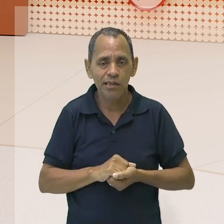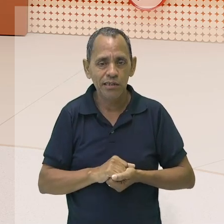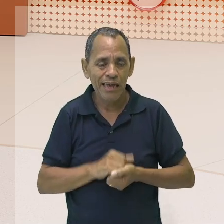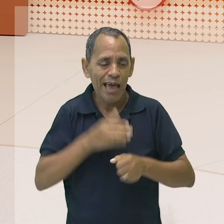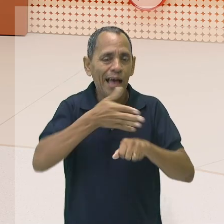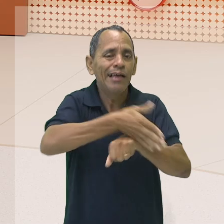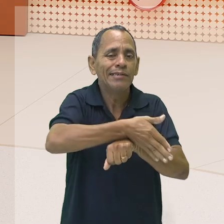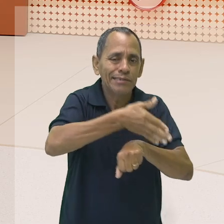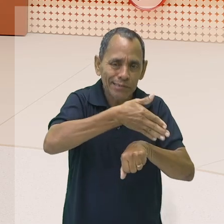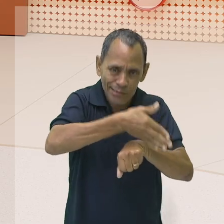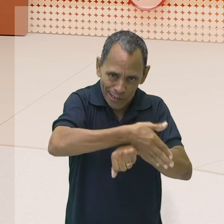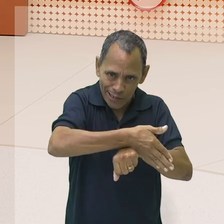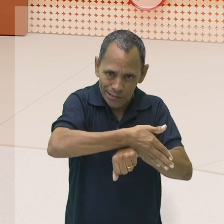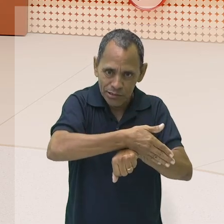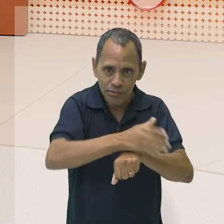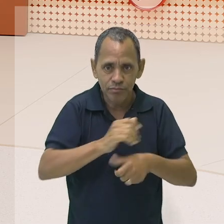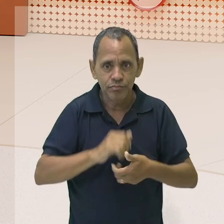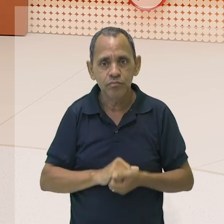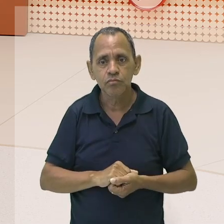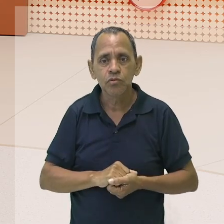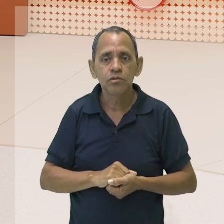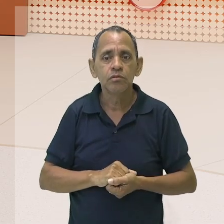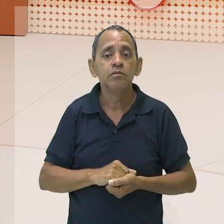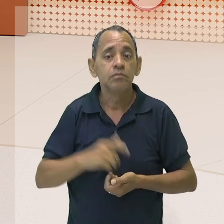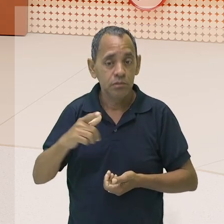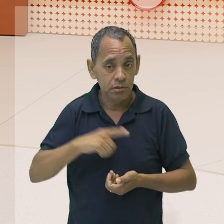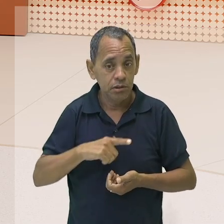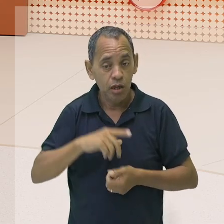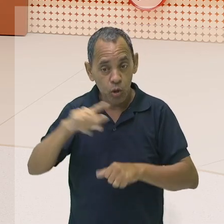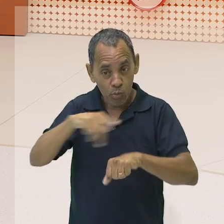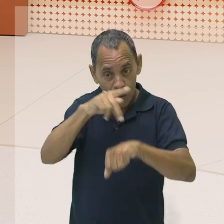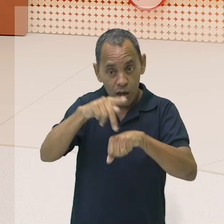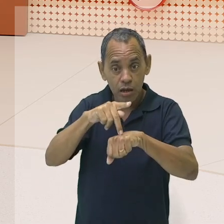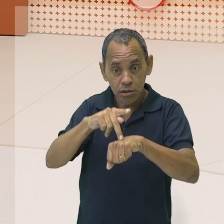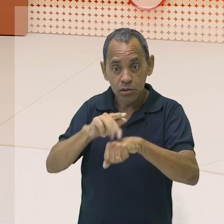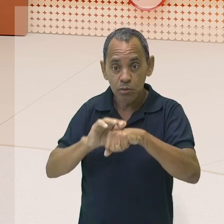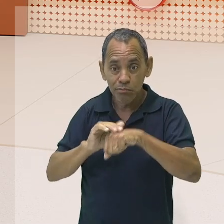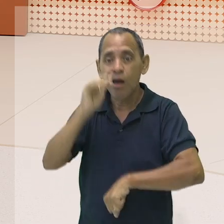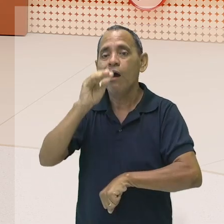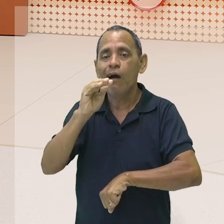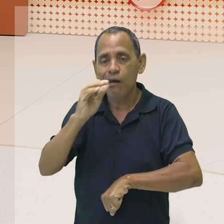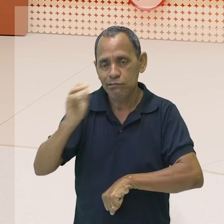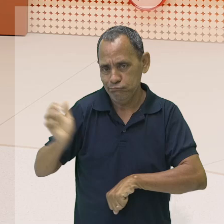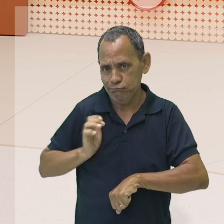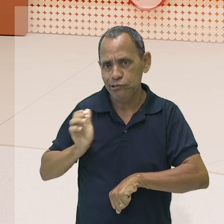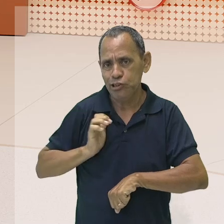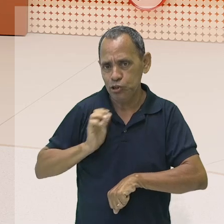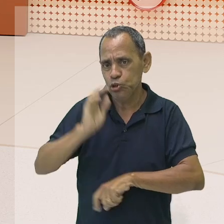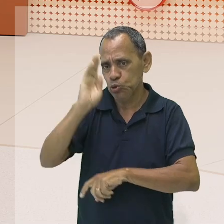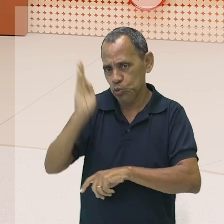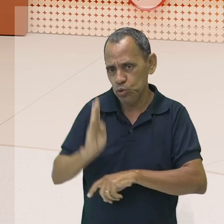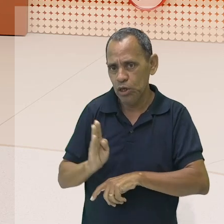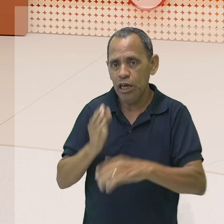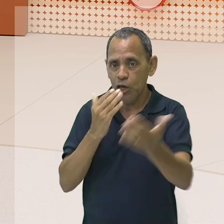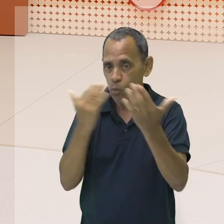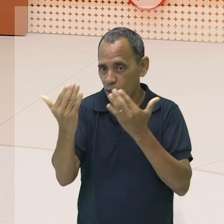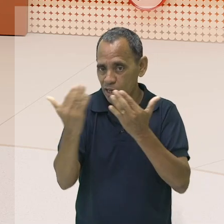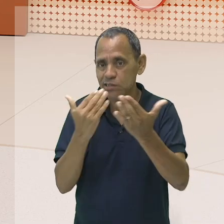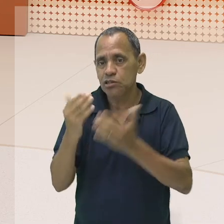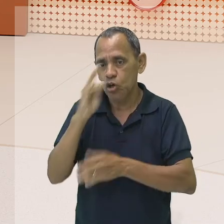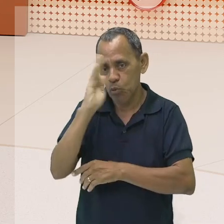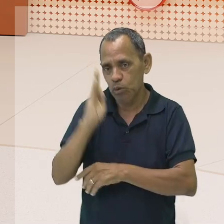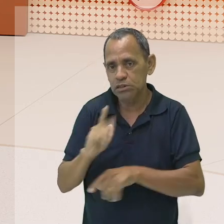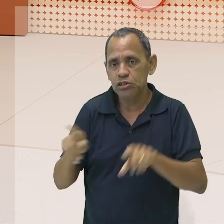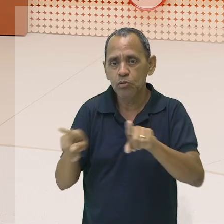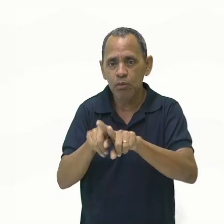o único país onde isso acontece, até países muito mais ricos do que o Brasil ainda tem uma desigualdade muito forte. Nessa